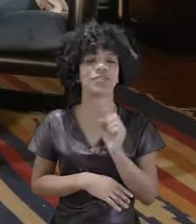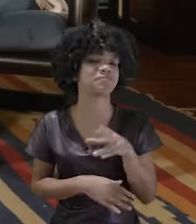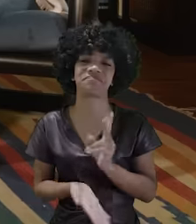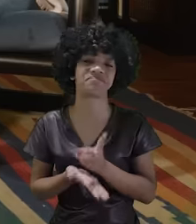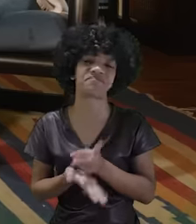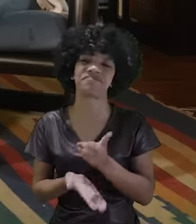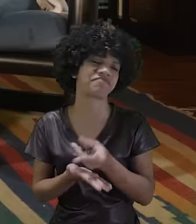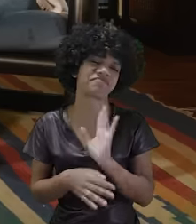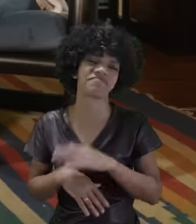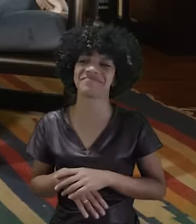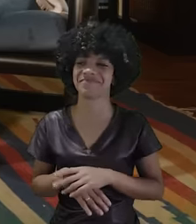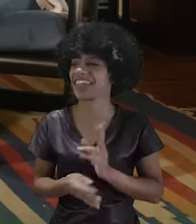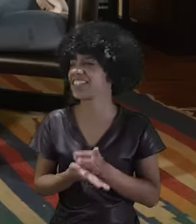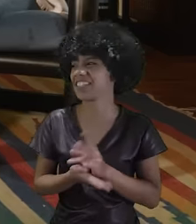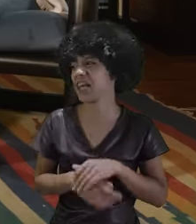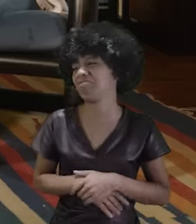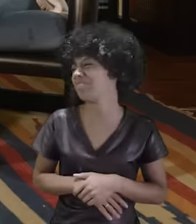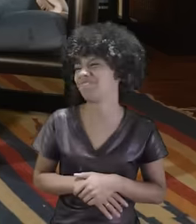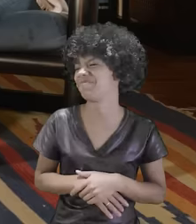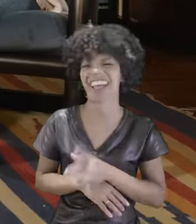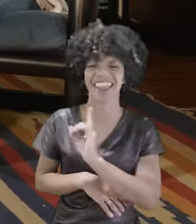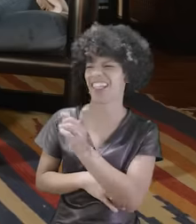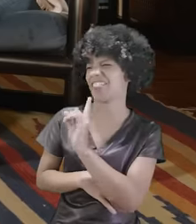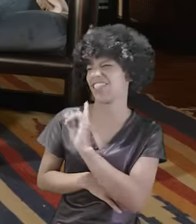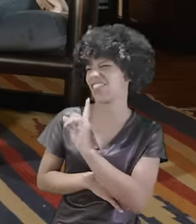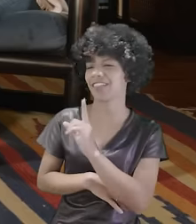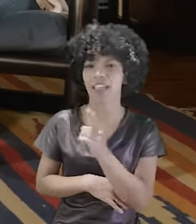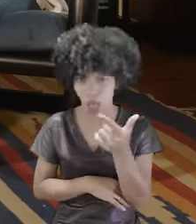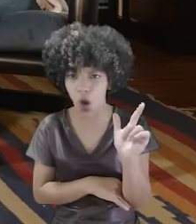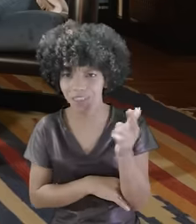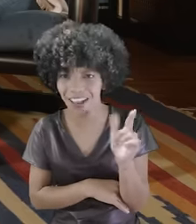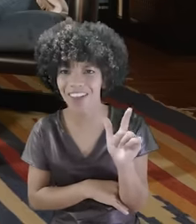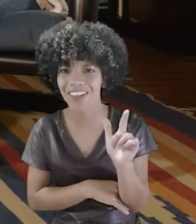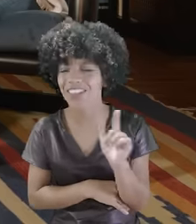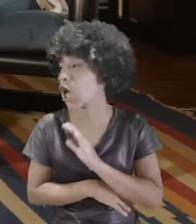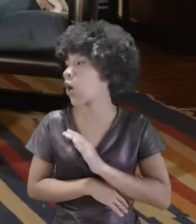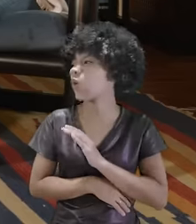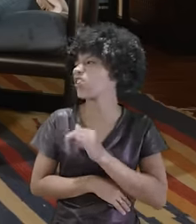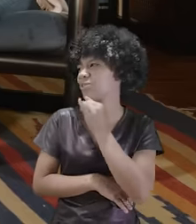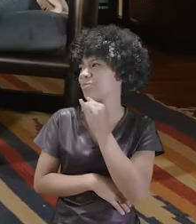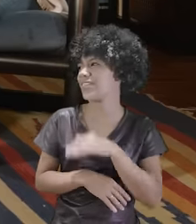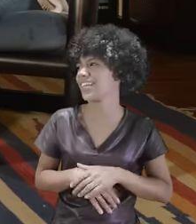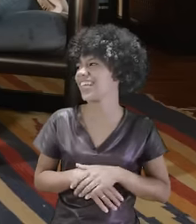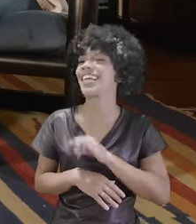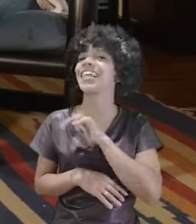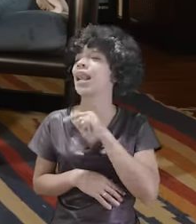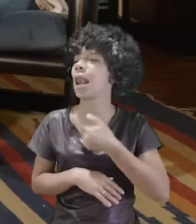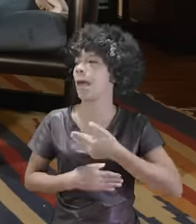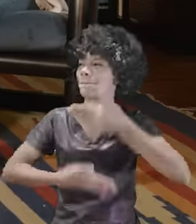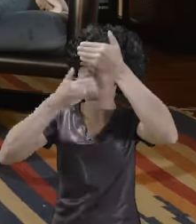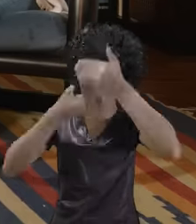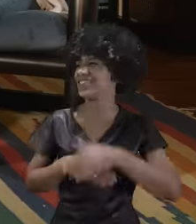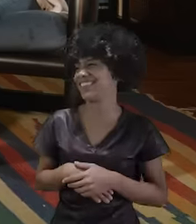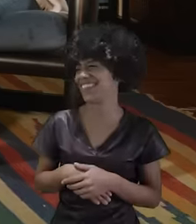sempre e na não vai por essa viu Maior para outra outro vai Corinthians tipo estado islâmico né